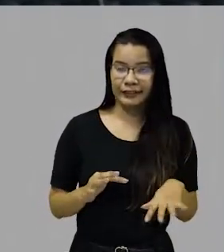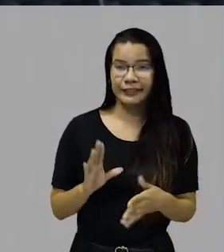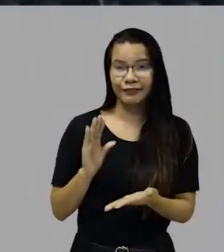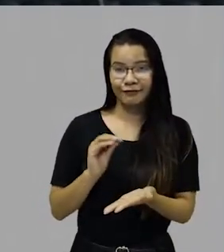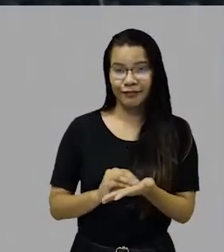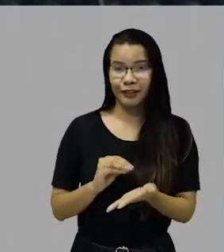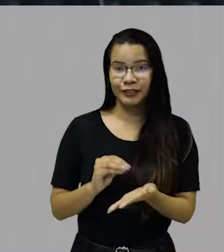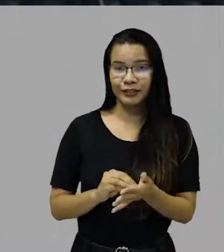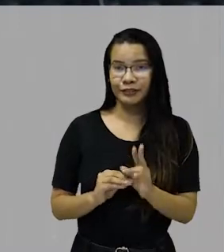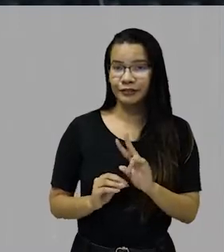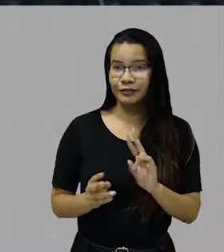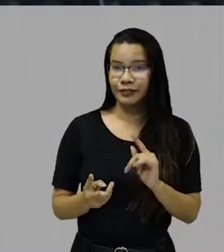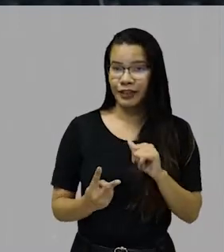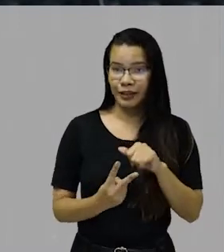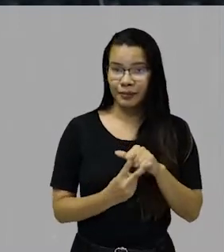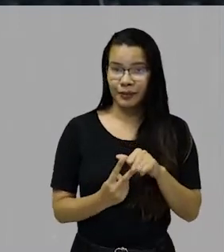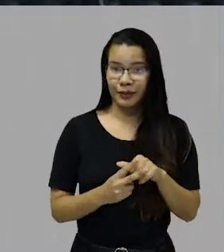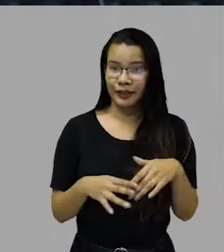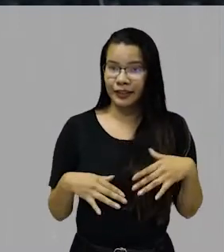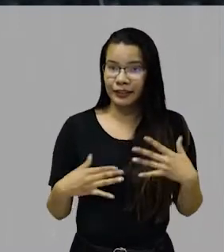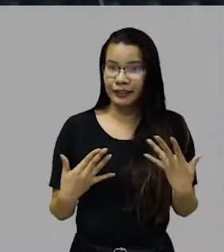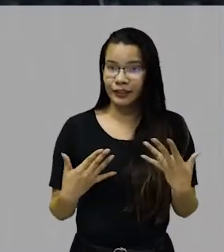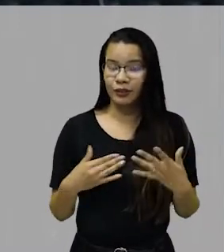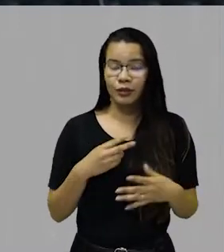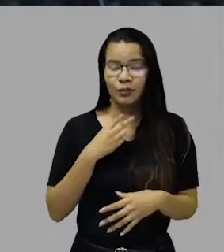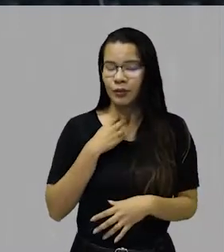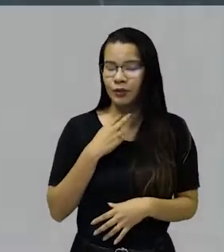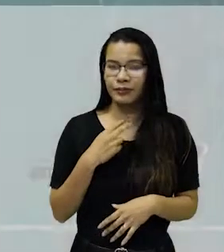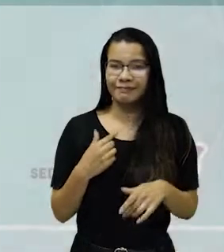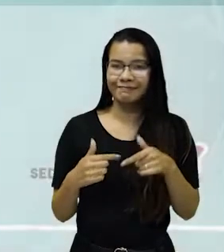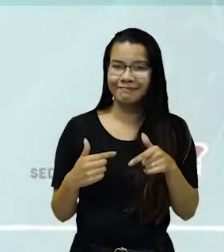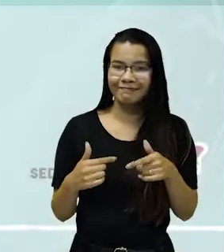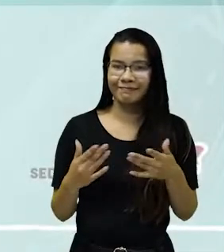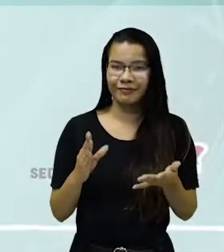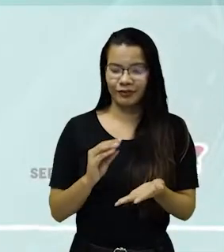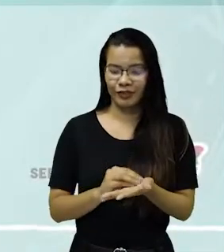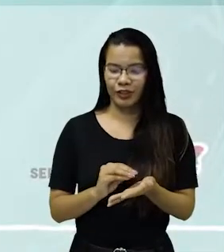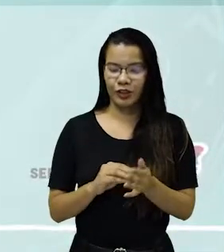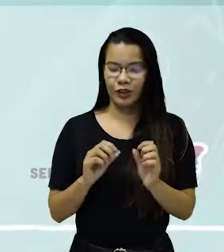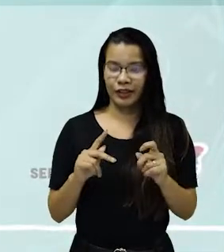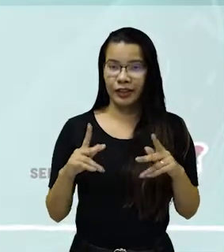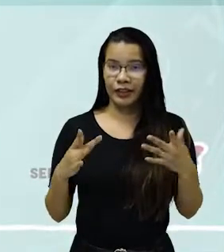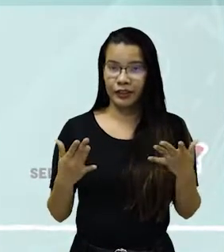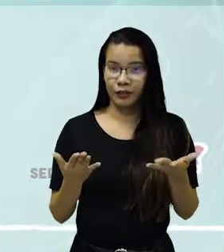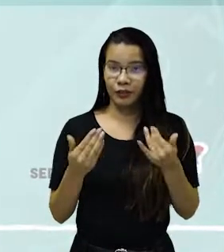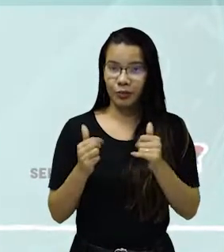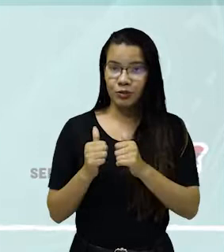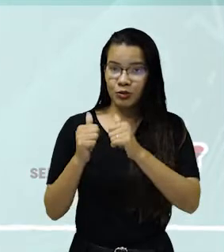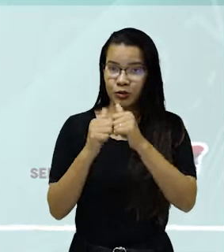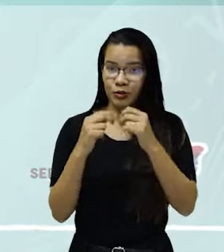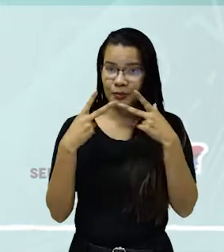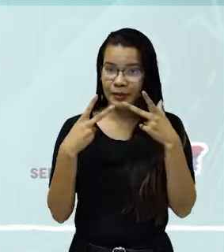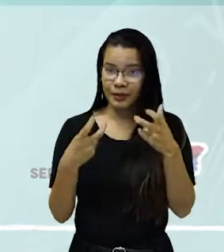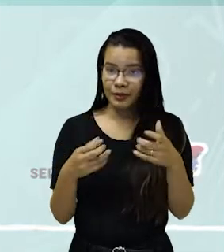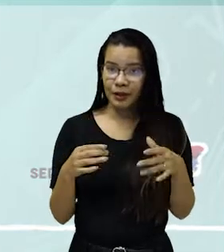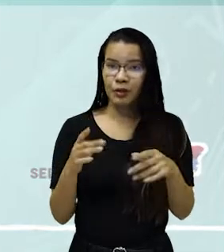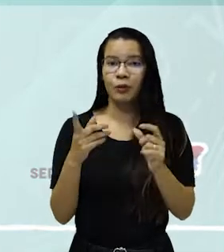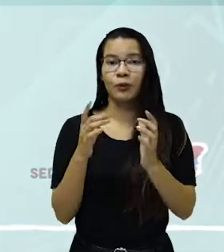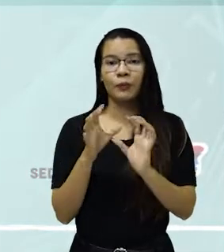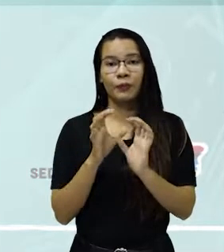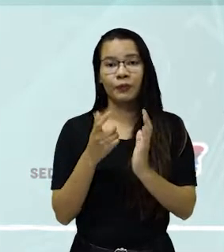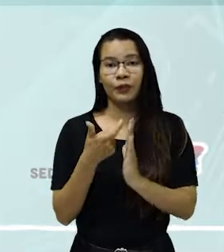aí dessa construção, tá certo? Então, continua acompanhando aí. Um texto está sintaticamente correto quando as